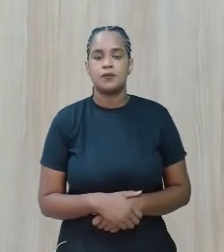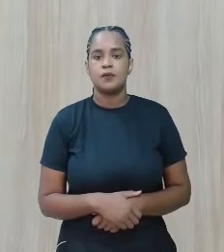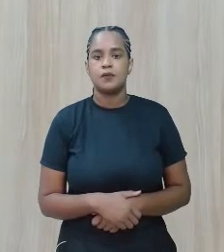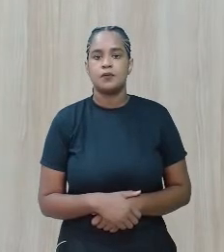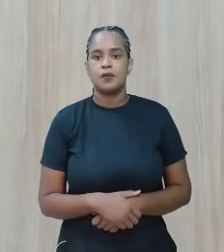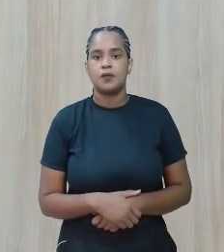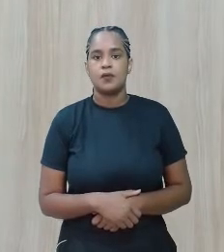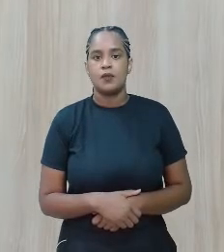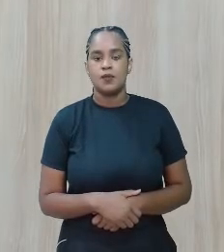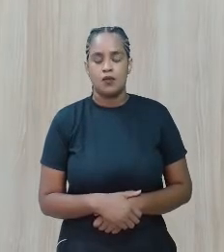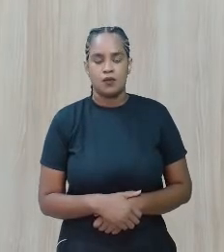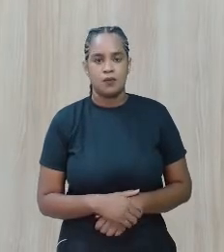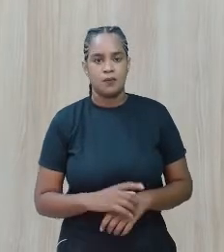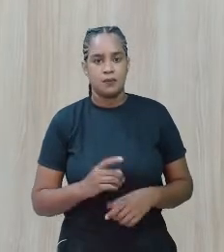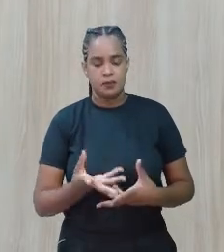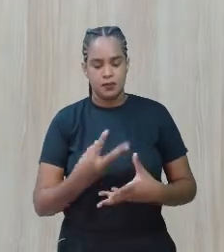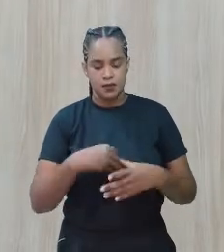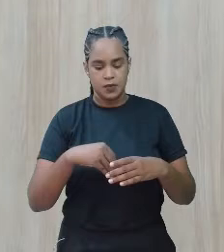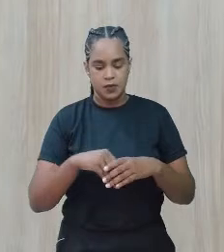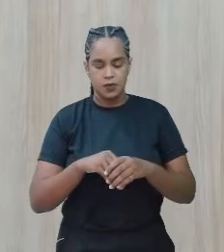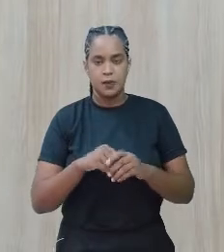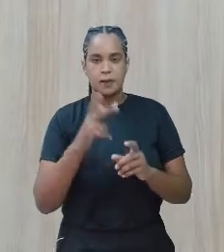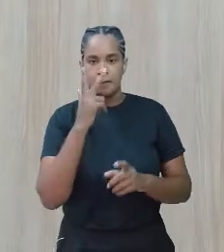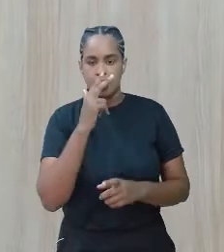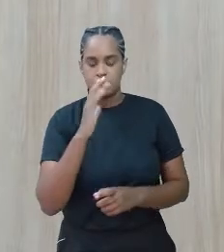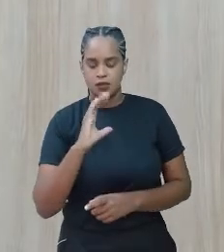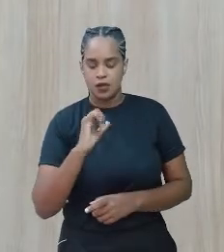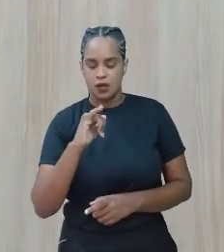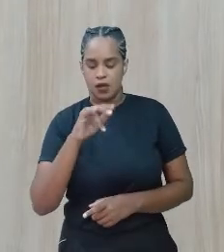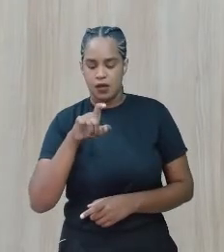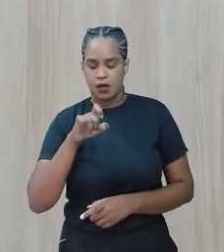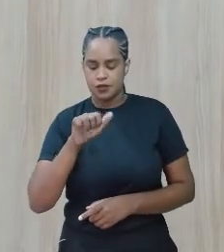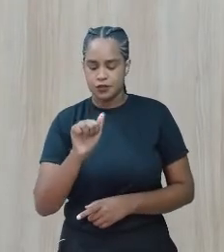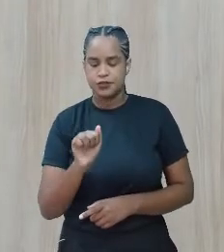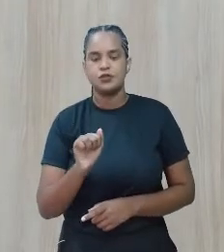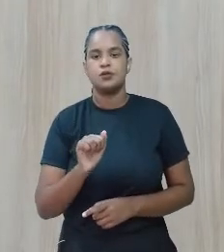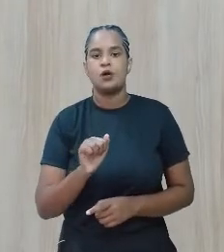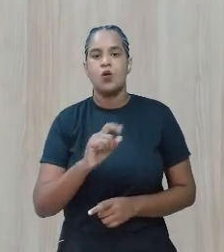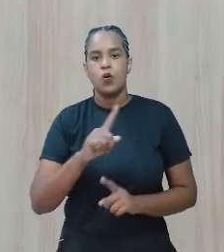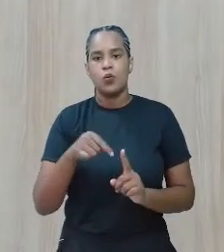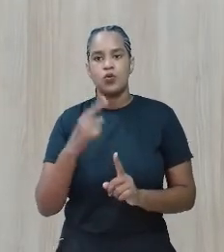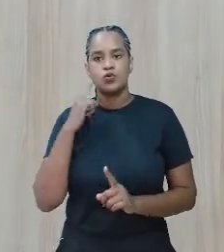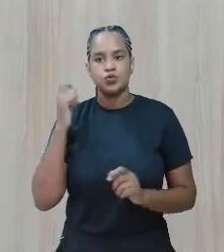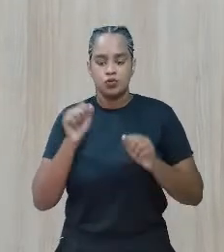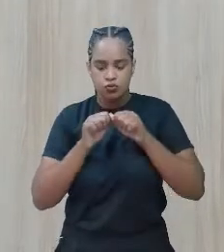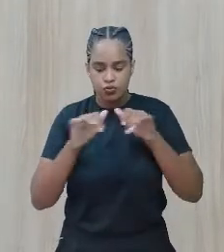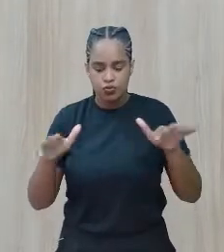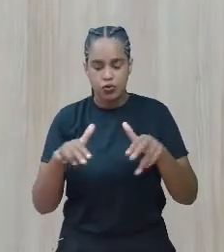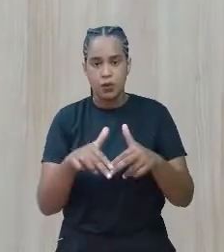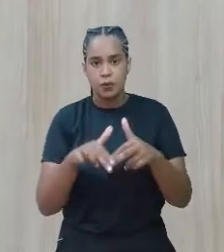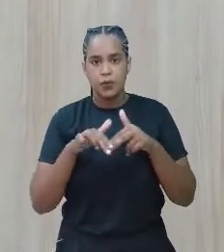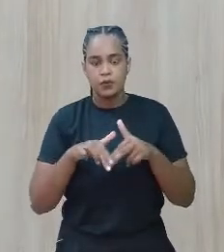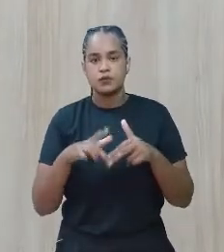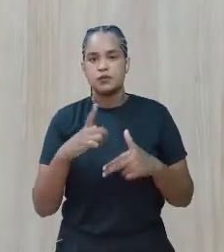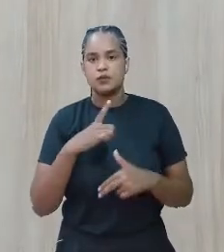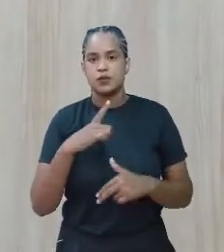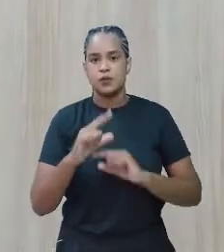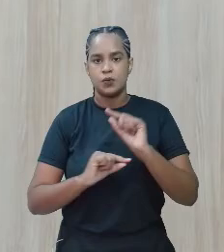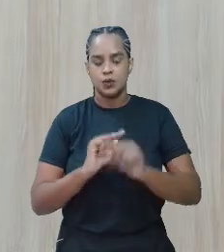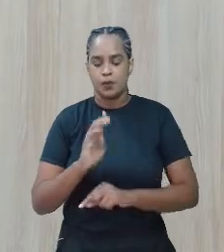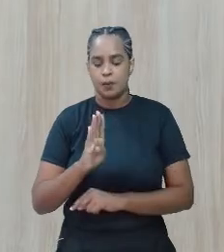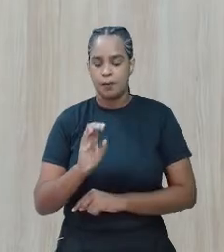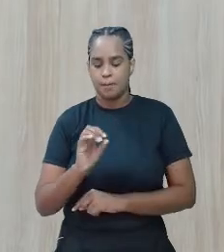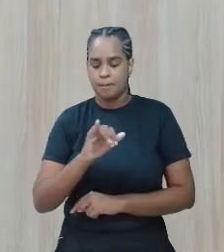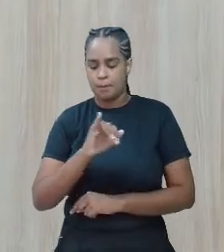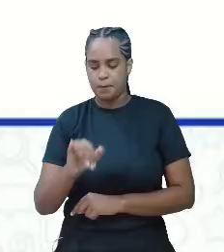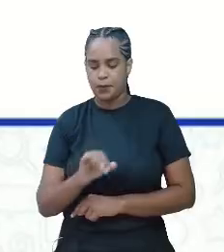caixa de ressonância. Ok? Ele precisa ampliar. Para isso, ele tem aquele bojo, né? A maioria